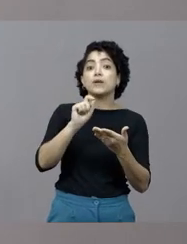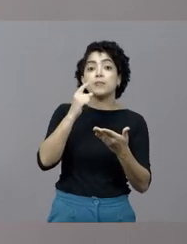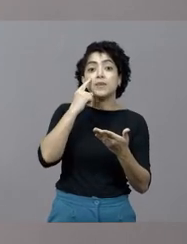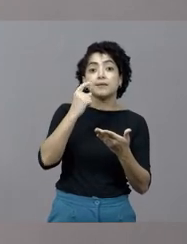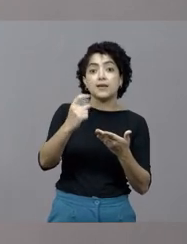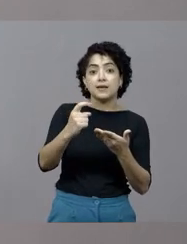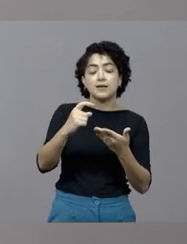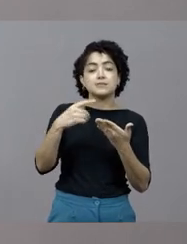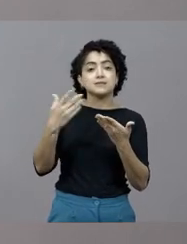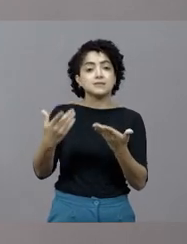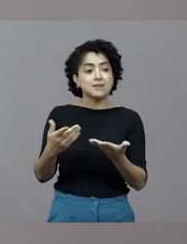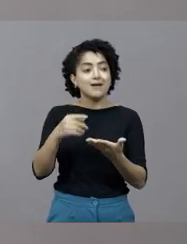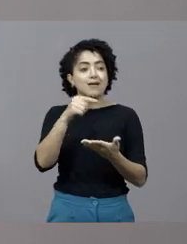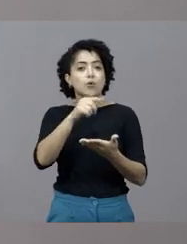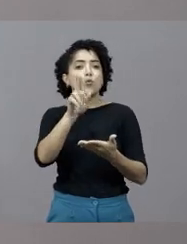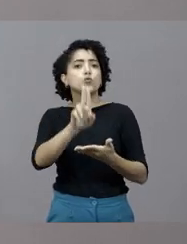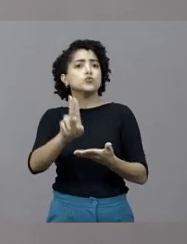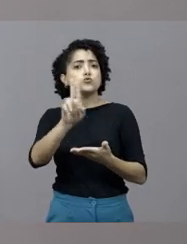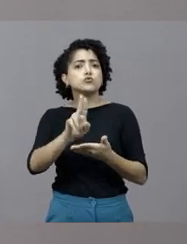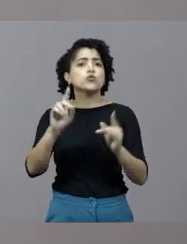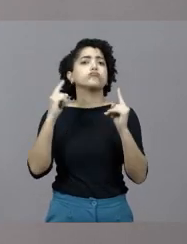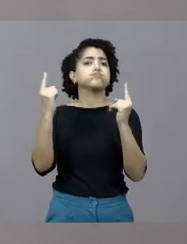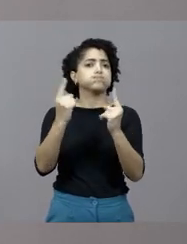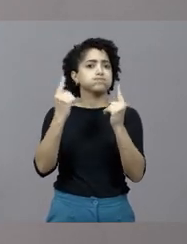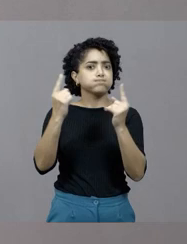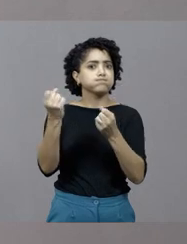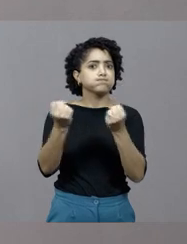é que ele tirou uma ambulância,